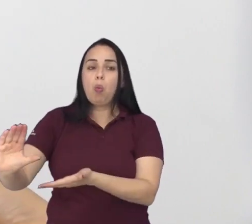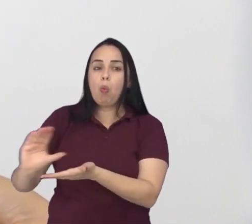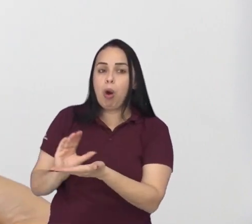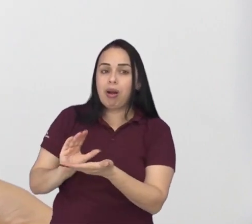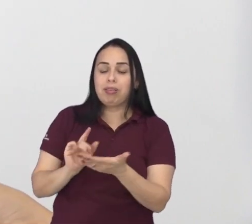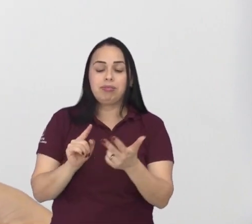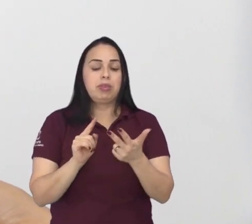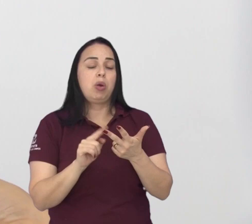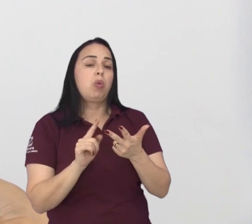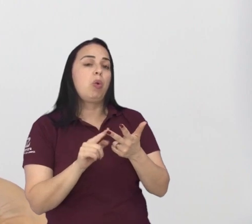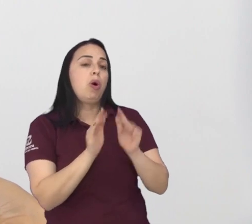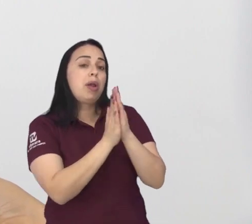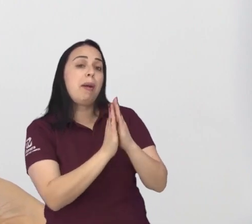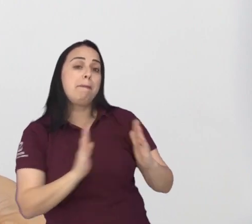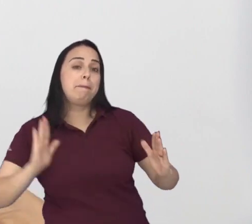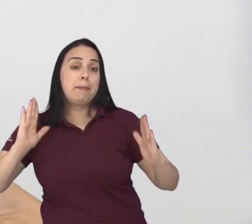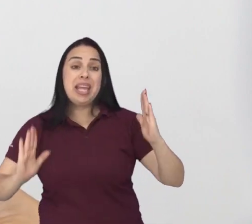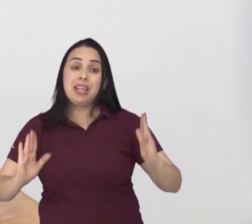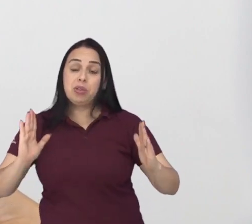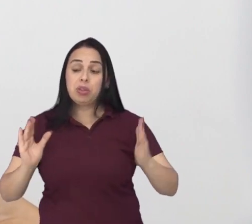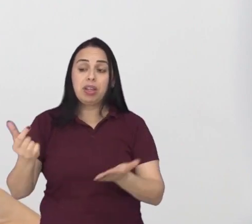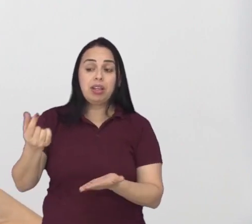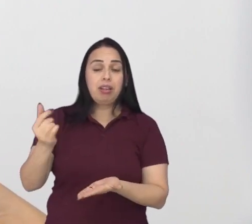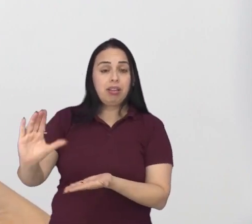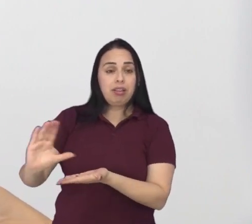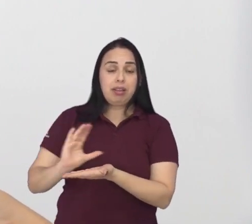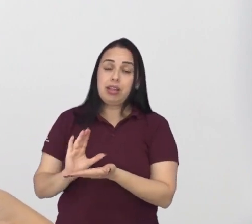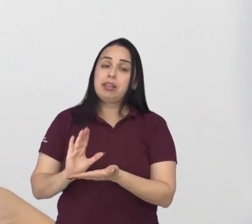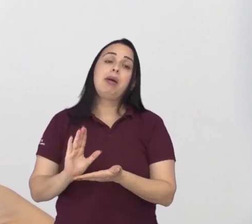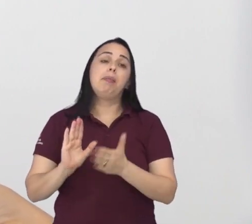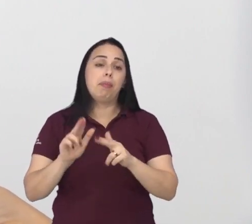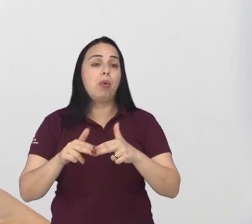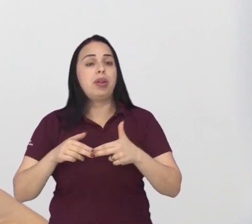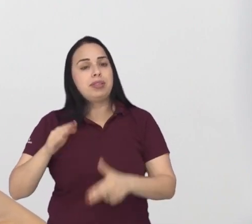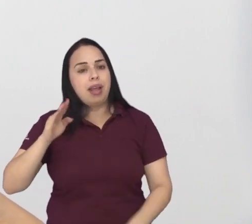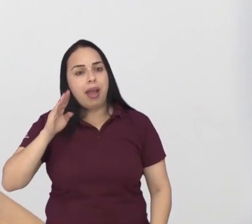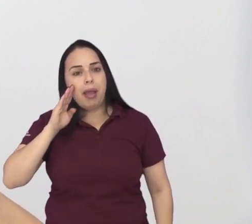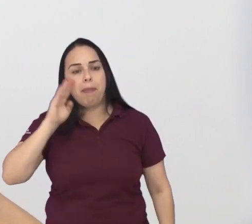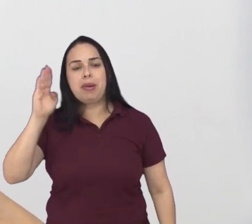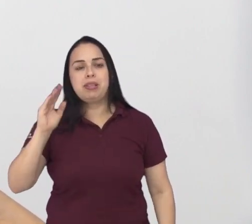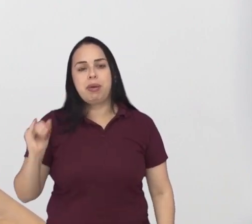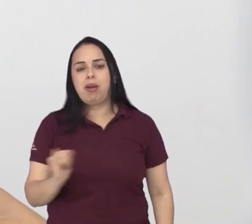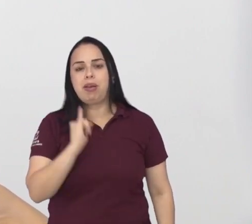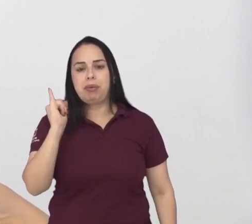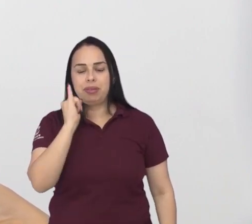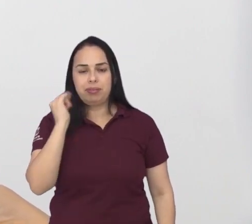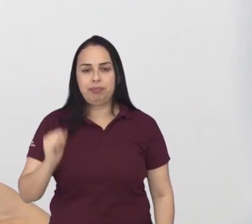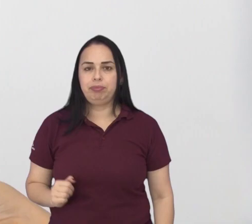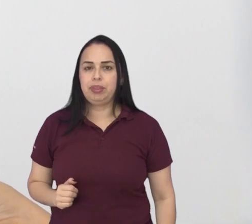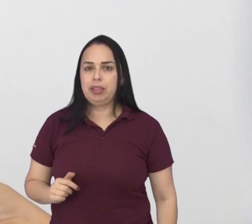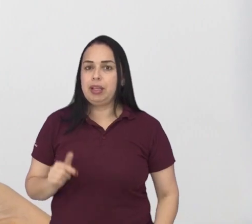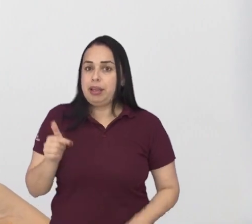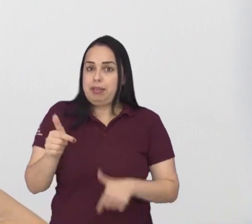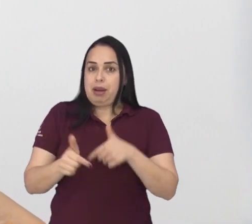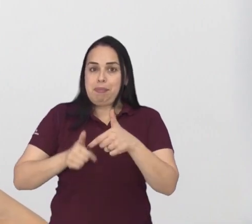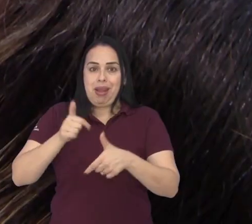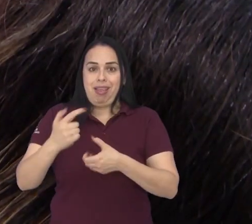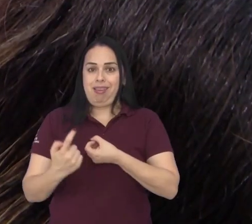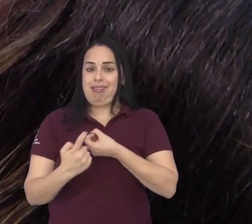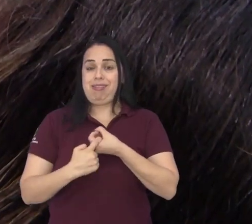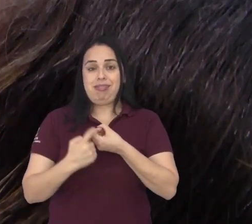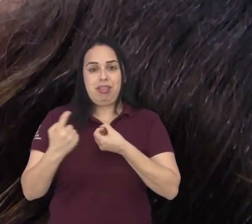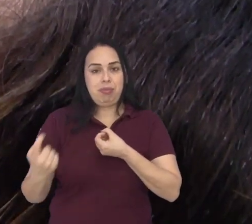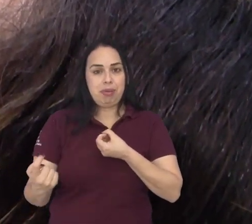investir, quanto que você vai ter de retorno, em quanto tempo você vai ter esse retorno. Então é primordial você ter um plano de